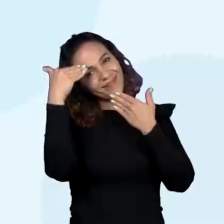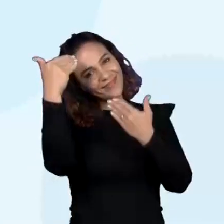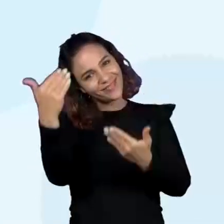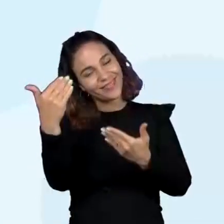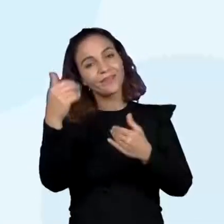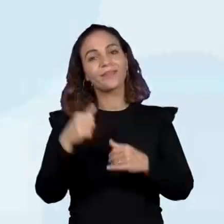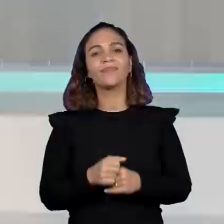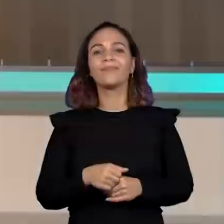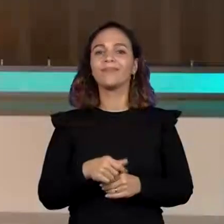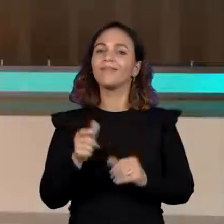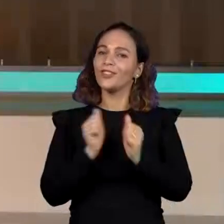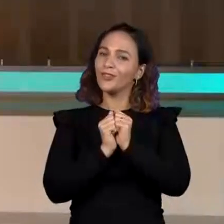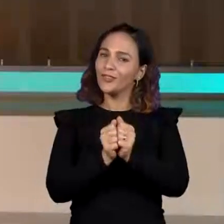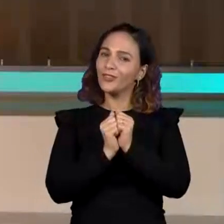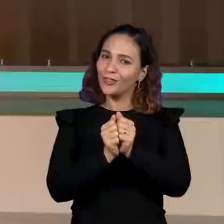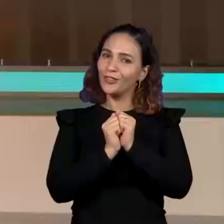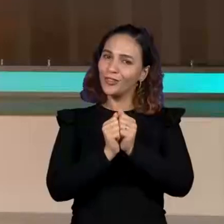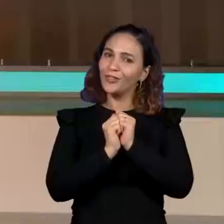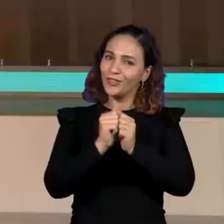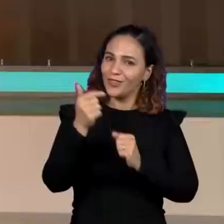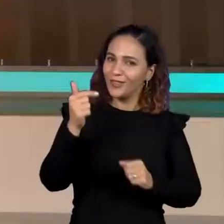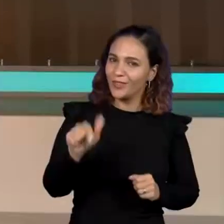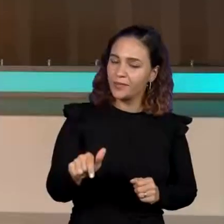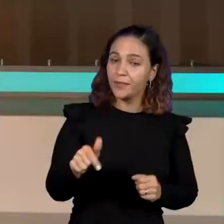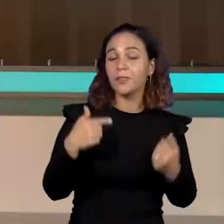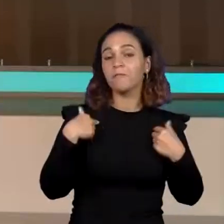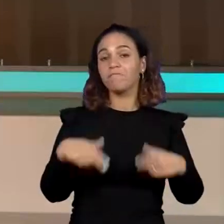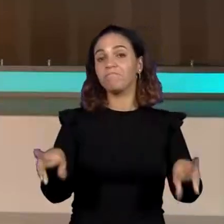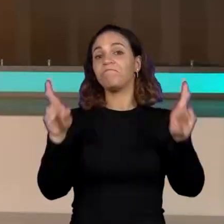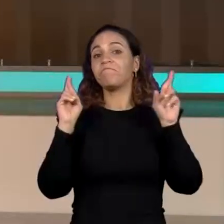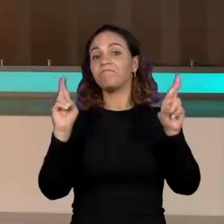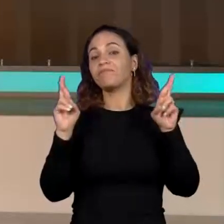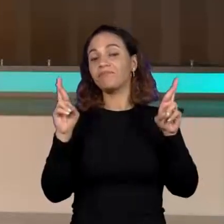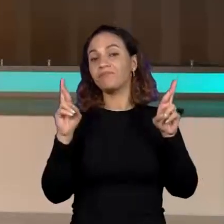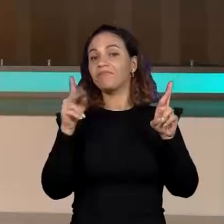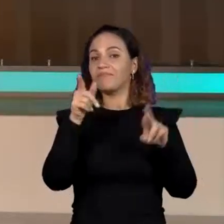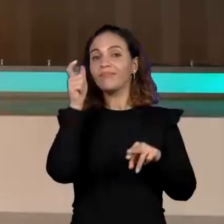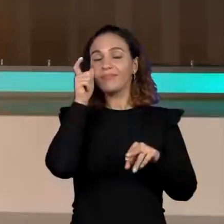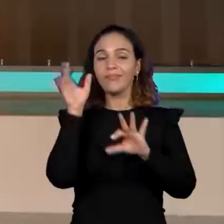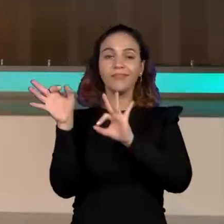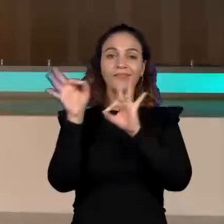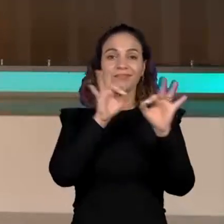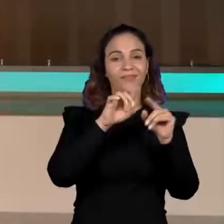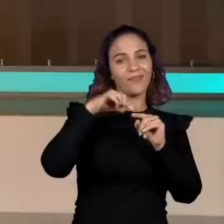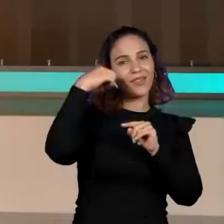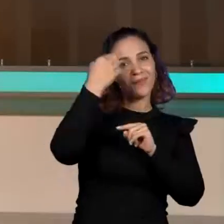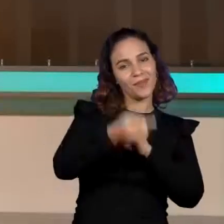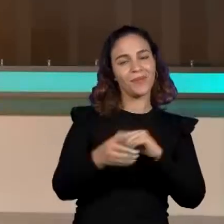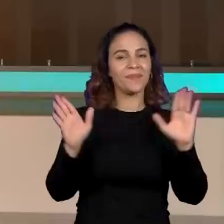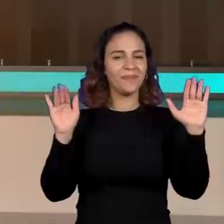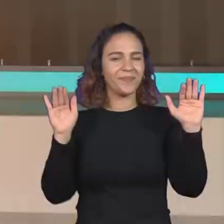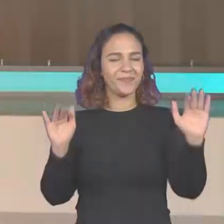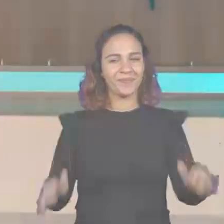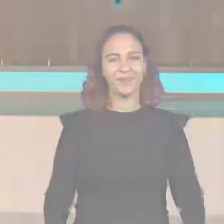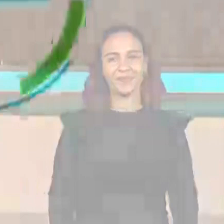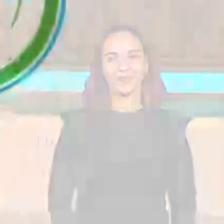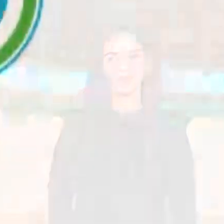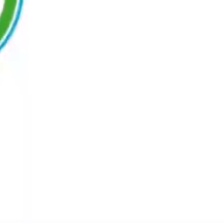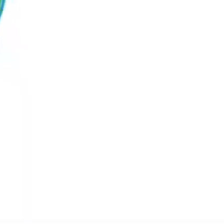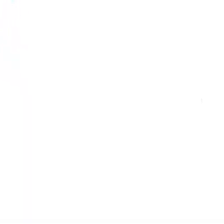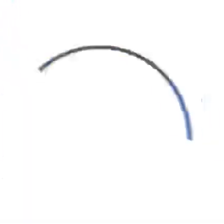obrigada por mais uma companhia. Eu espero que vocês acompanhem na próxima. Até lá. Tchau, tchau.